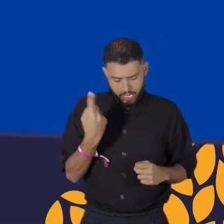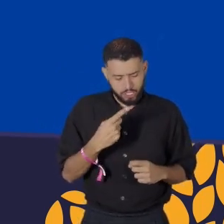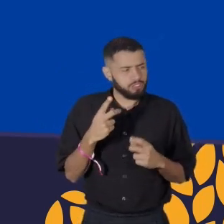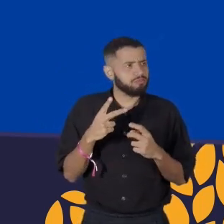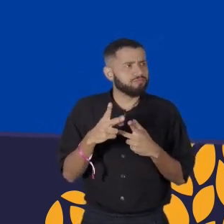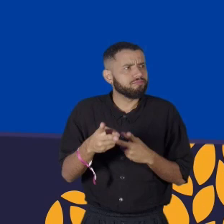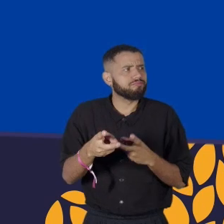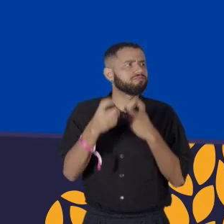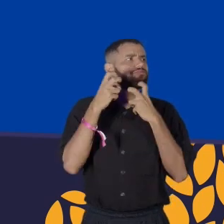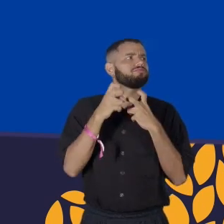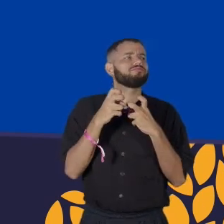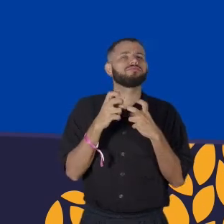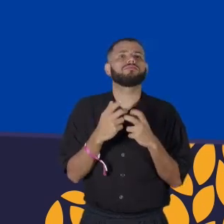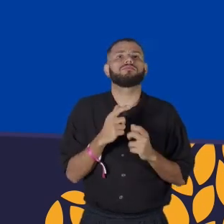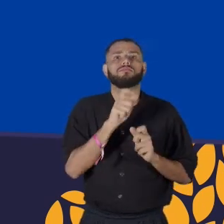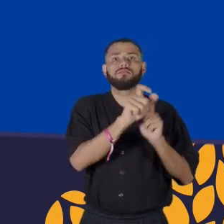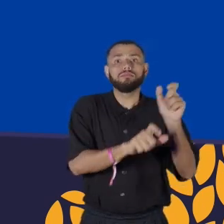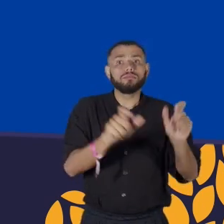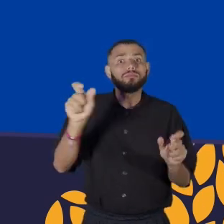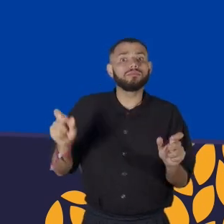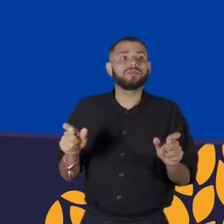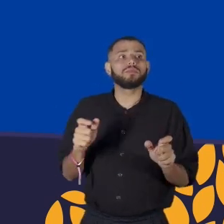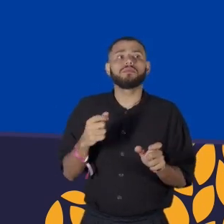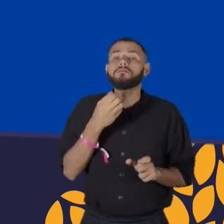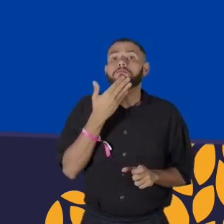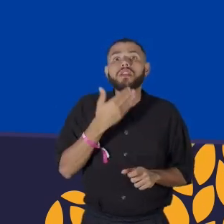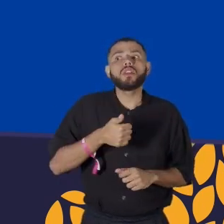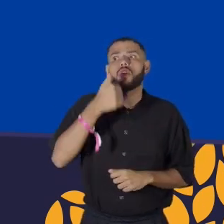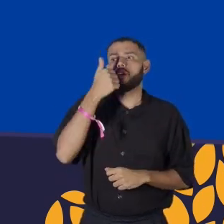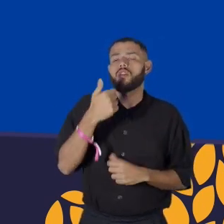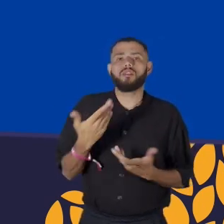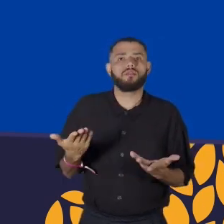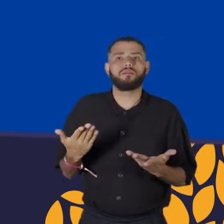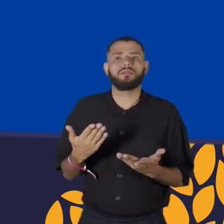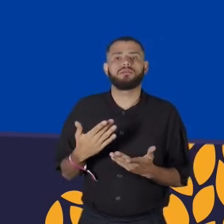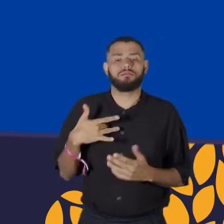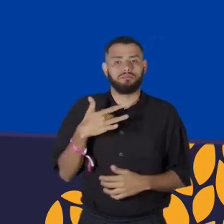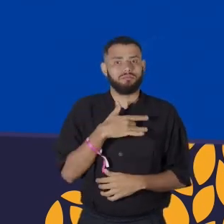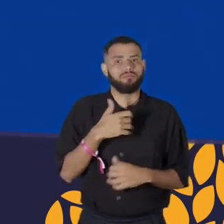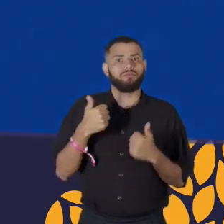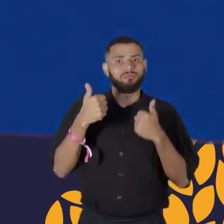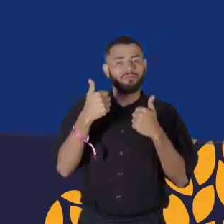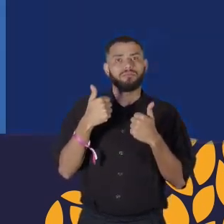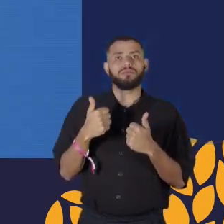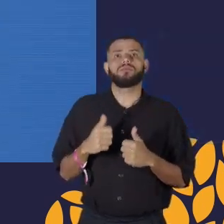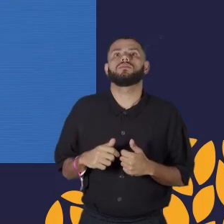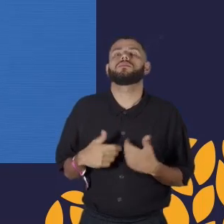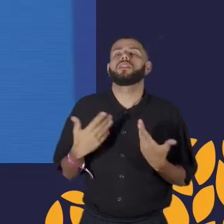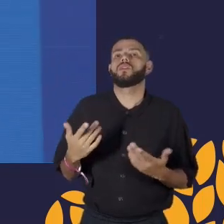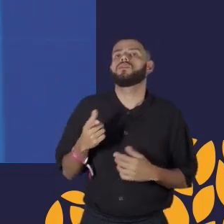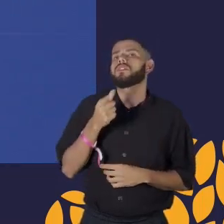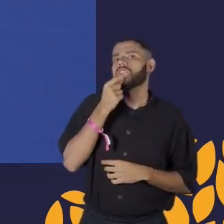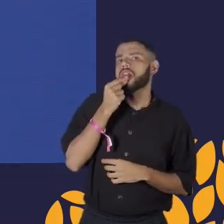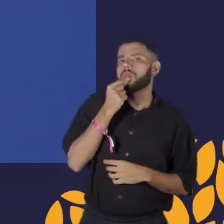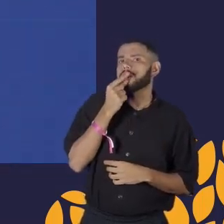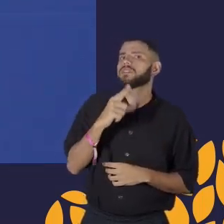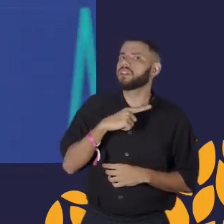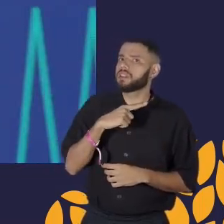que os pacientes estão muito refratários, a gente está sem arsenal terapêutico. E a cannabis está vindo como uma dessas possibilidades.